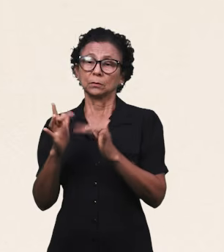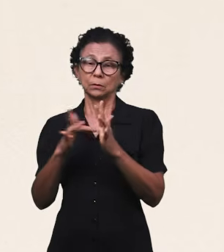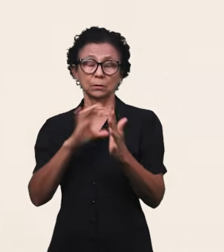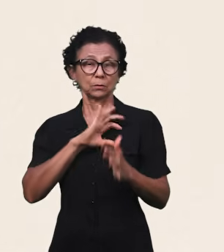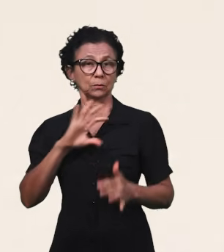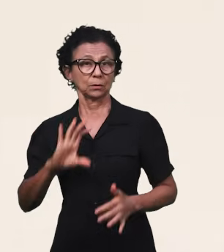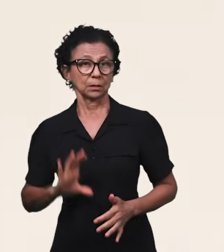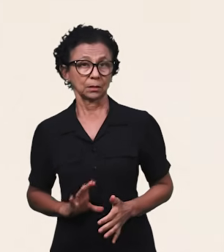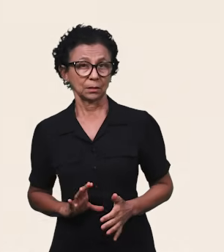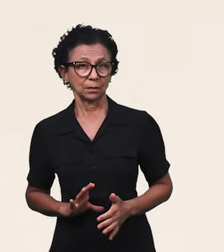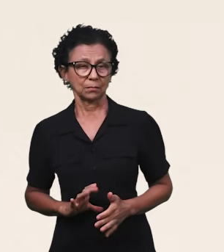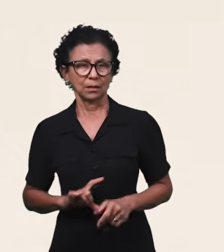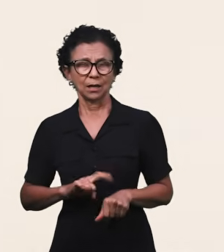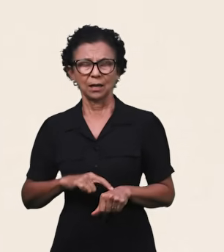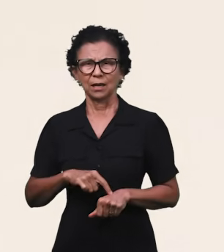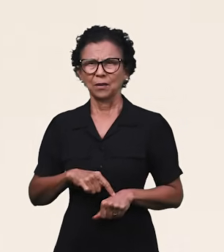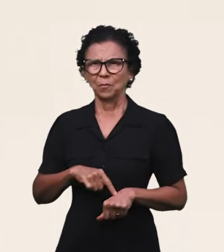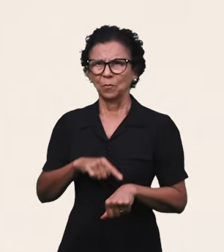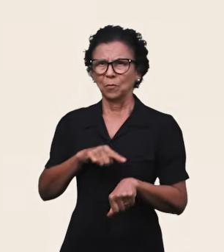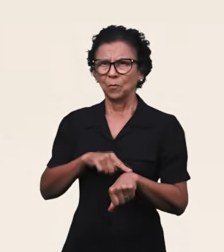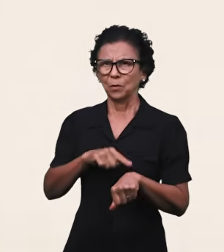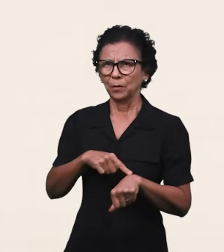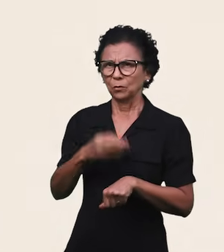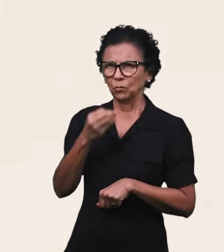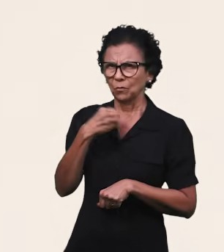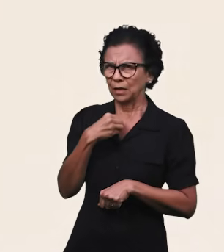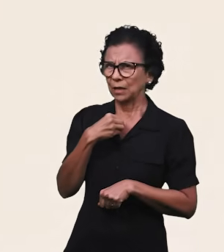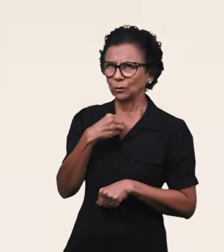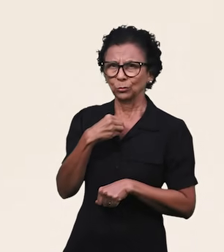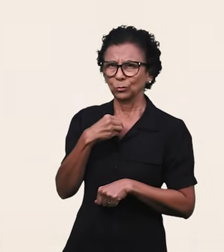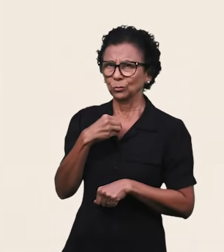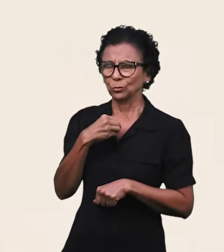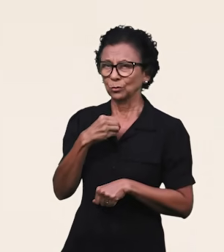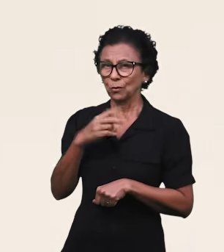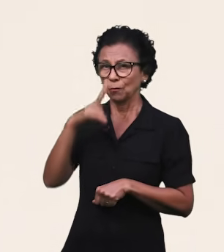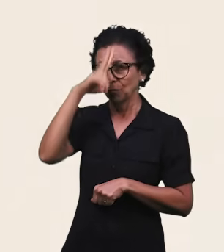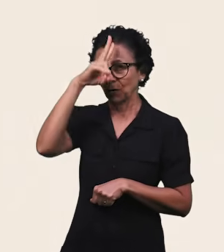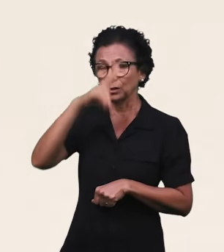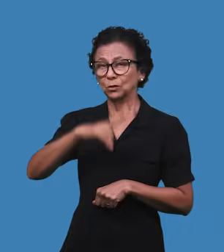Porque quando eu sou fraco, então sou forte.